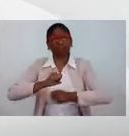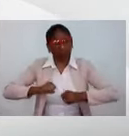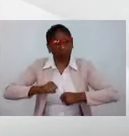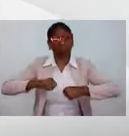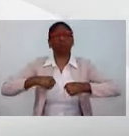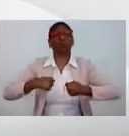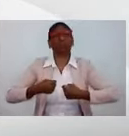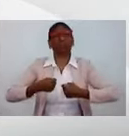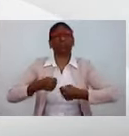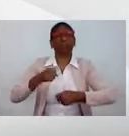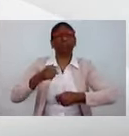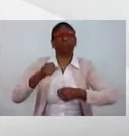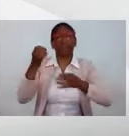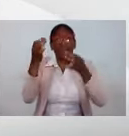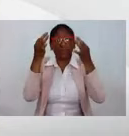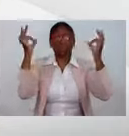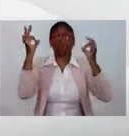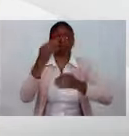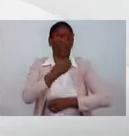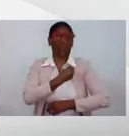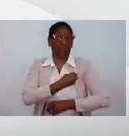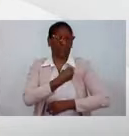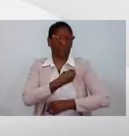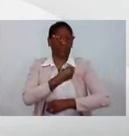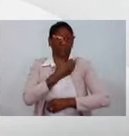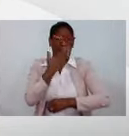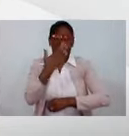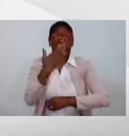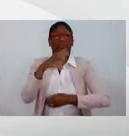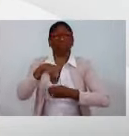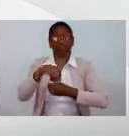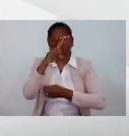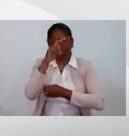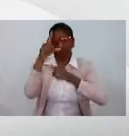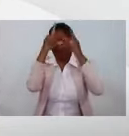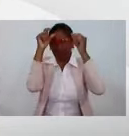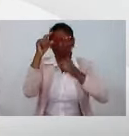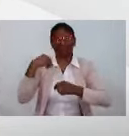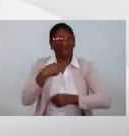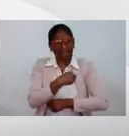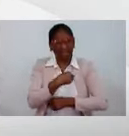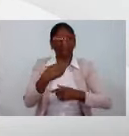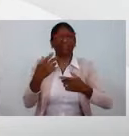a salvar vidas na frente, né,